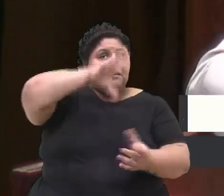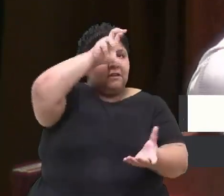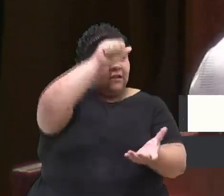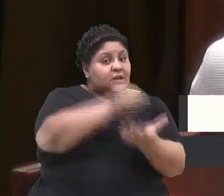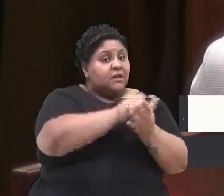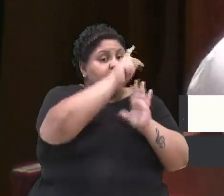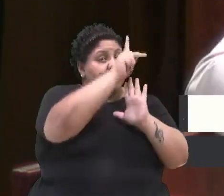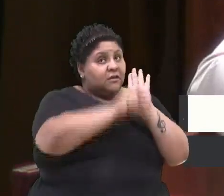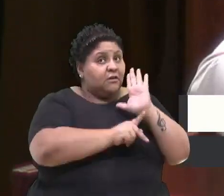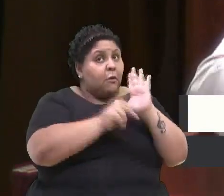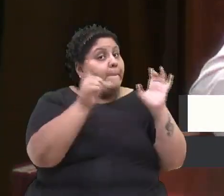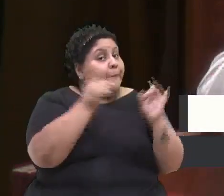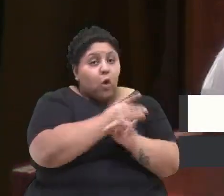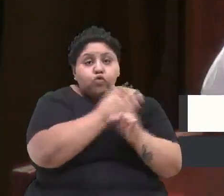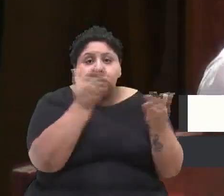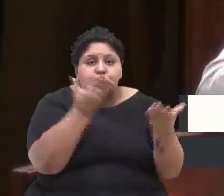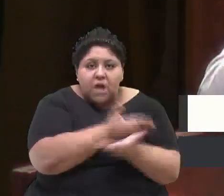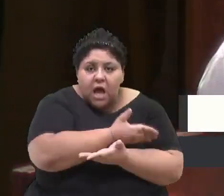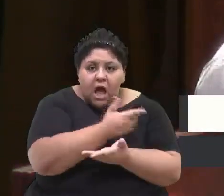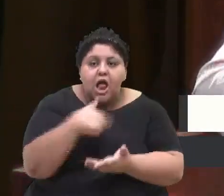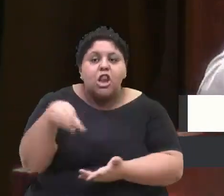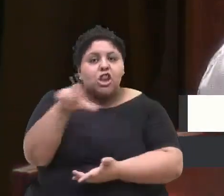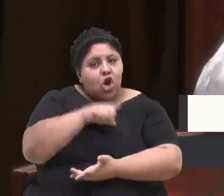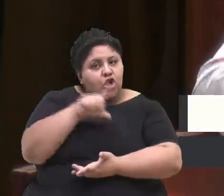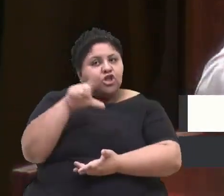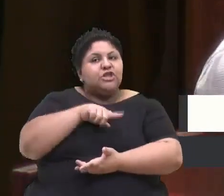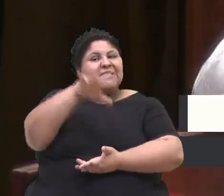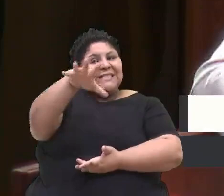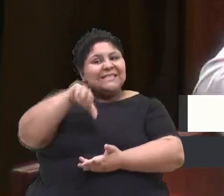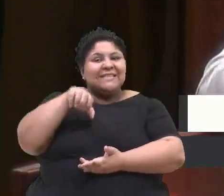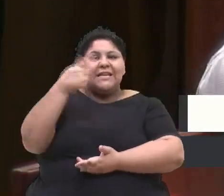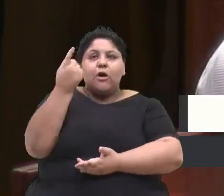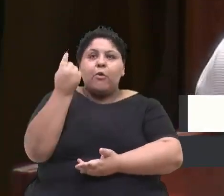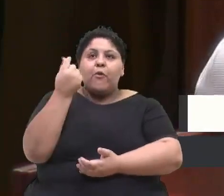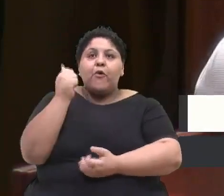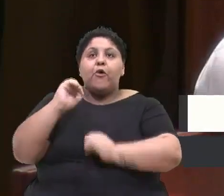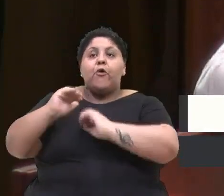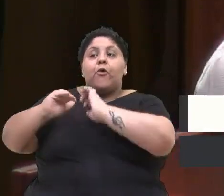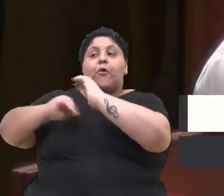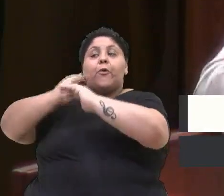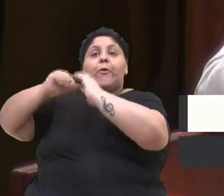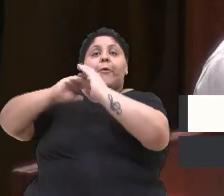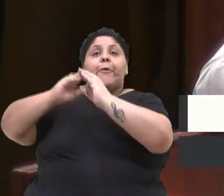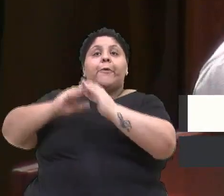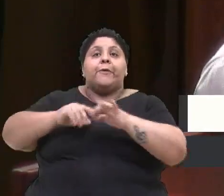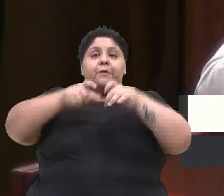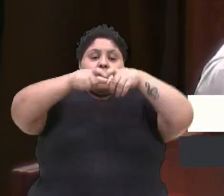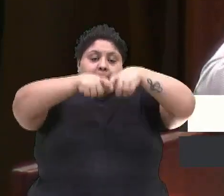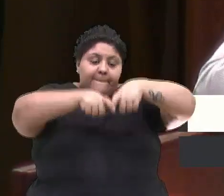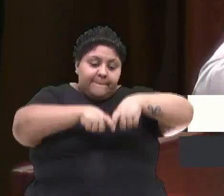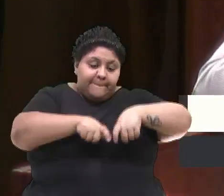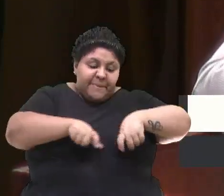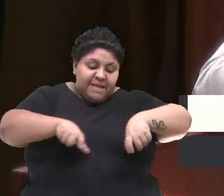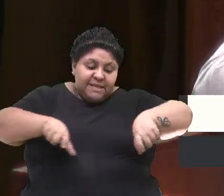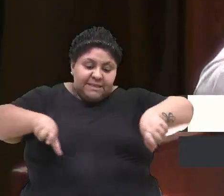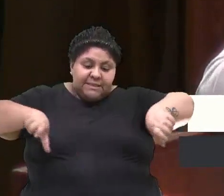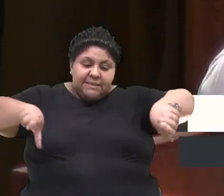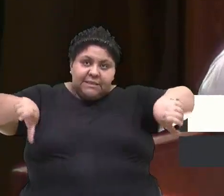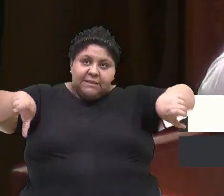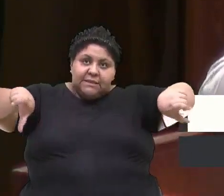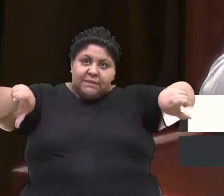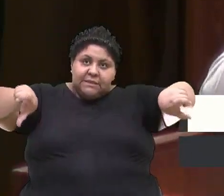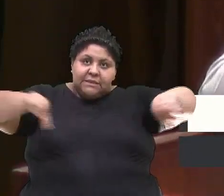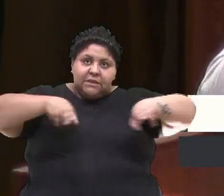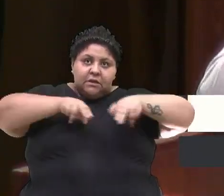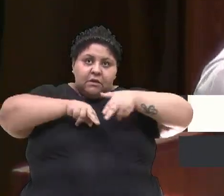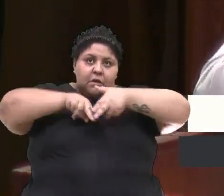projeto que está pronto, nós teríamos adquirido o recurso para a construção dessa pista integralmente. E nós teríamos a